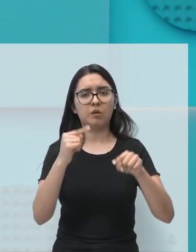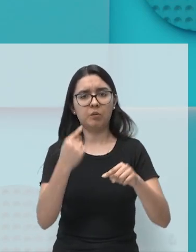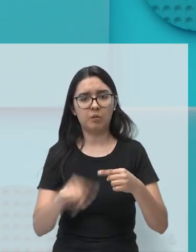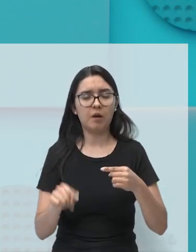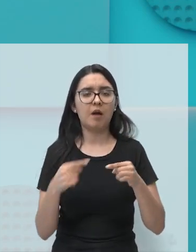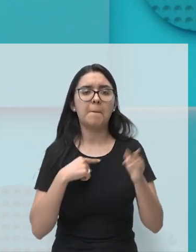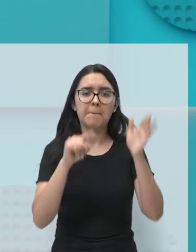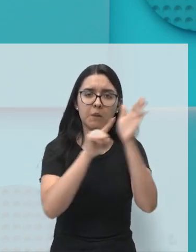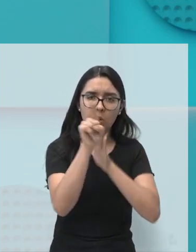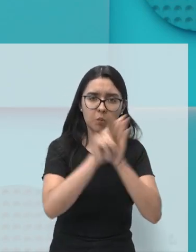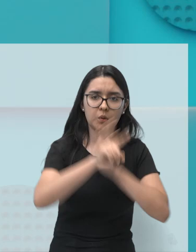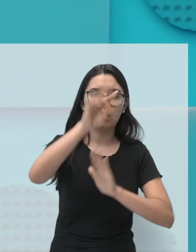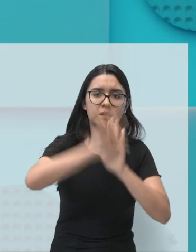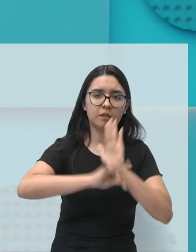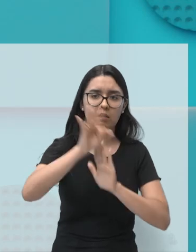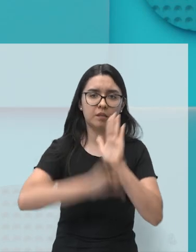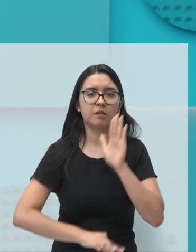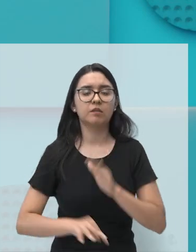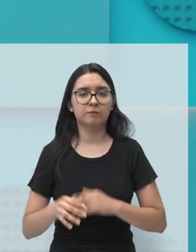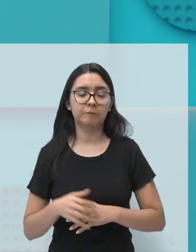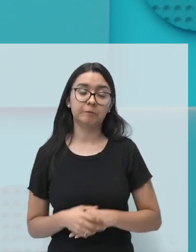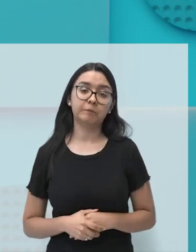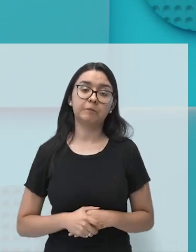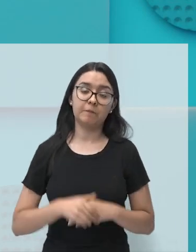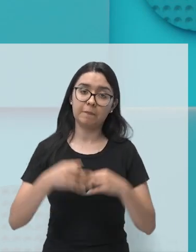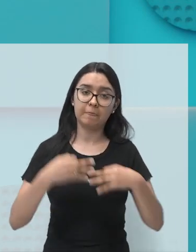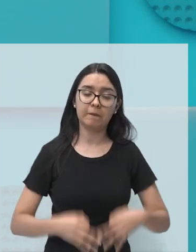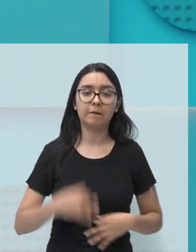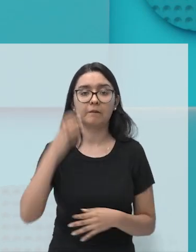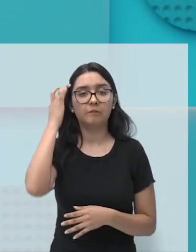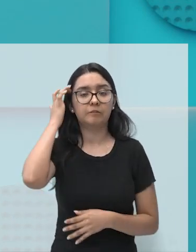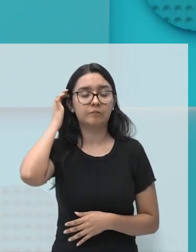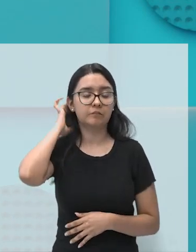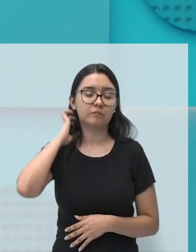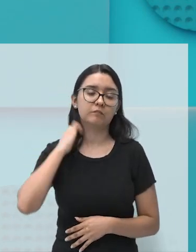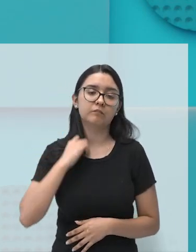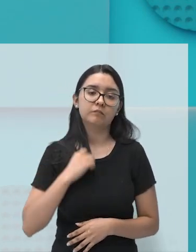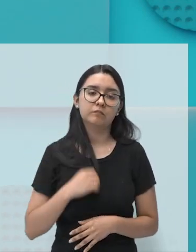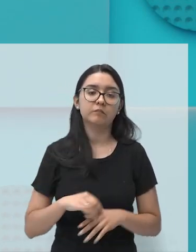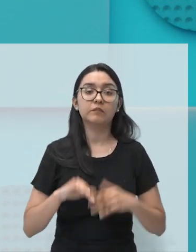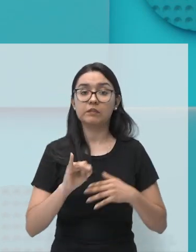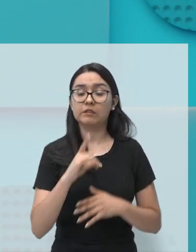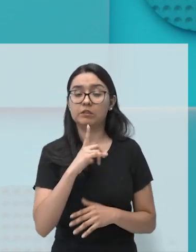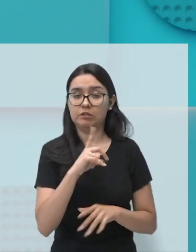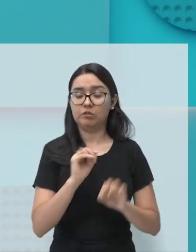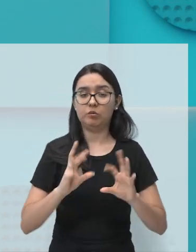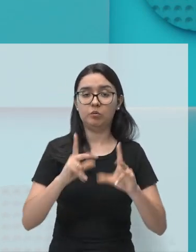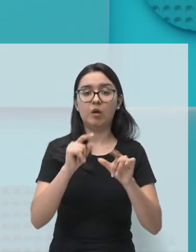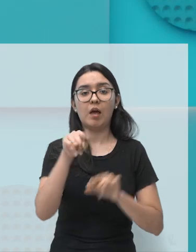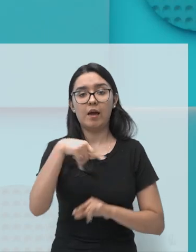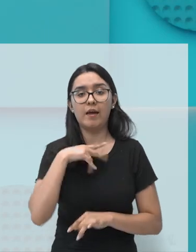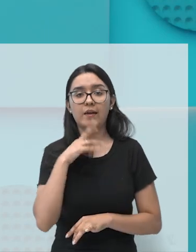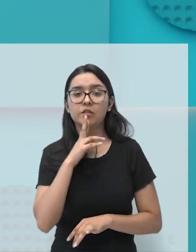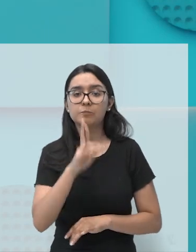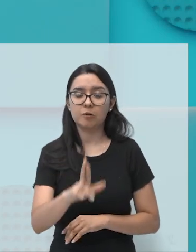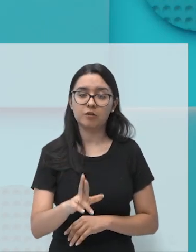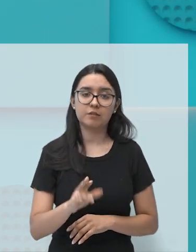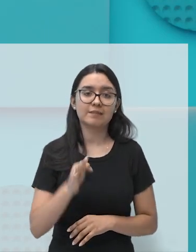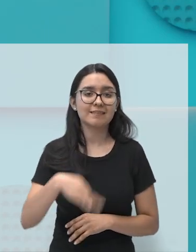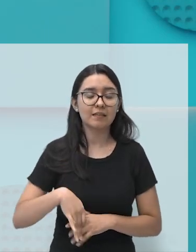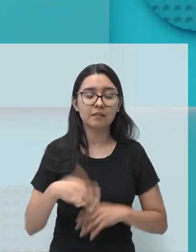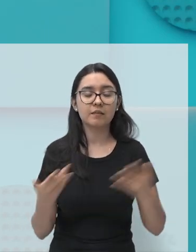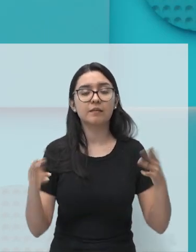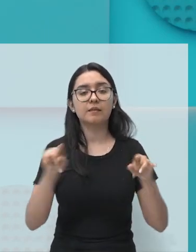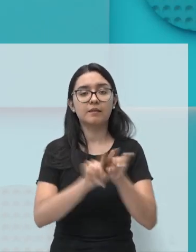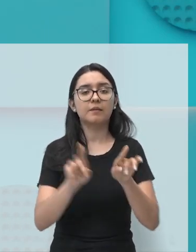texto, procura aquelas que estão nas alternativas, tá bom? Se tiver praticamente tudo, essa é a resposta.